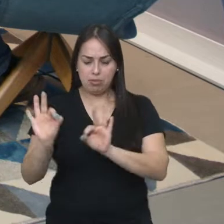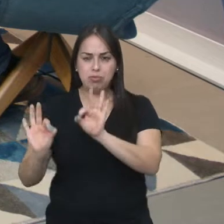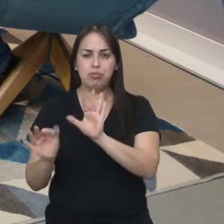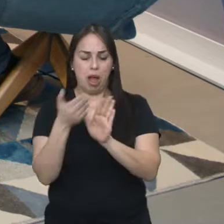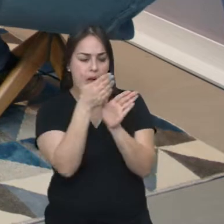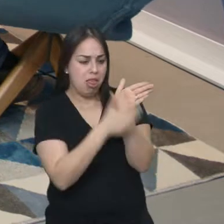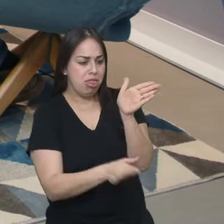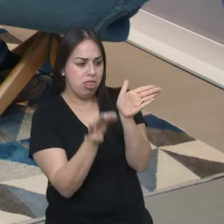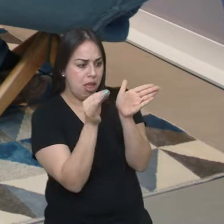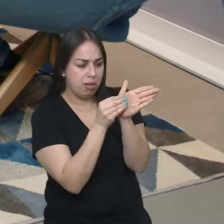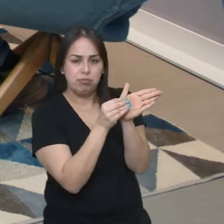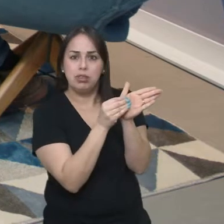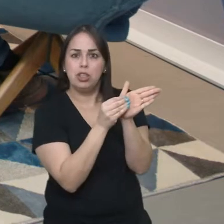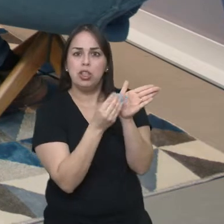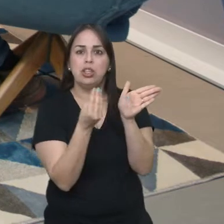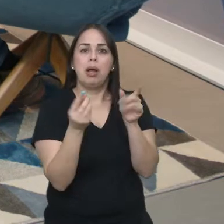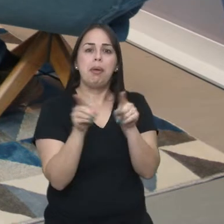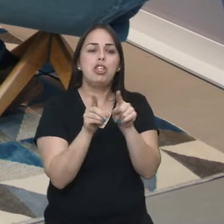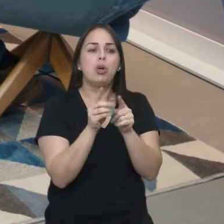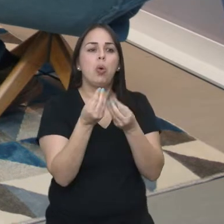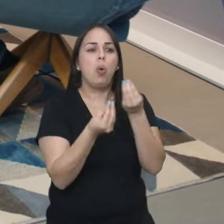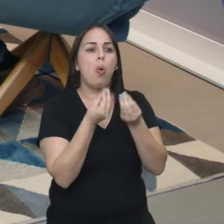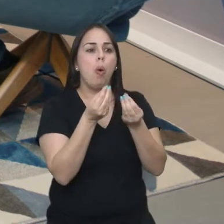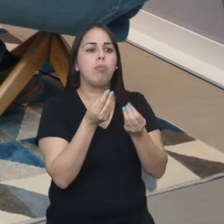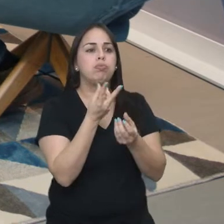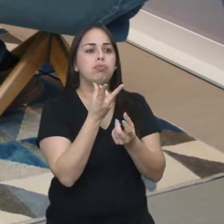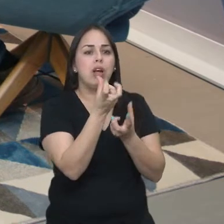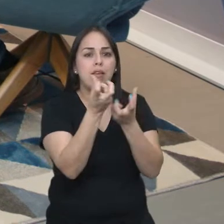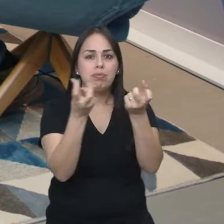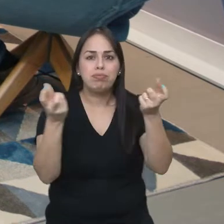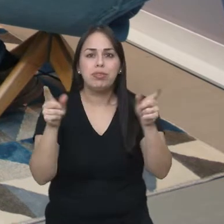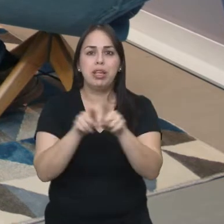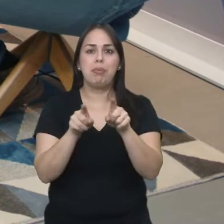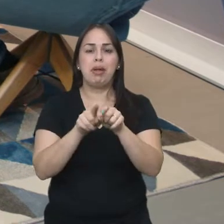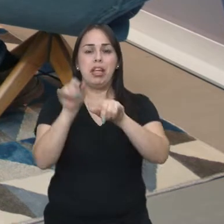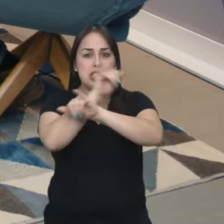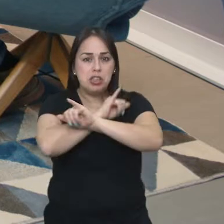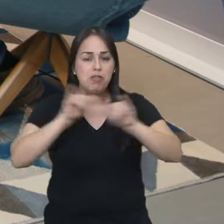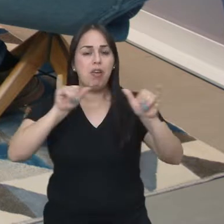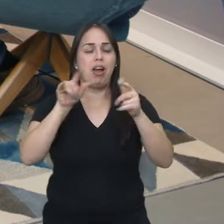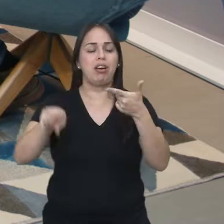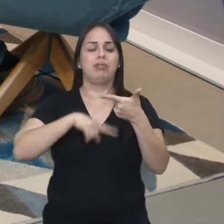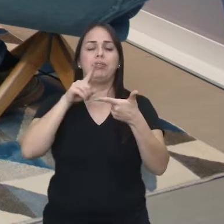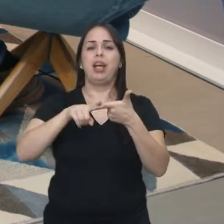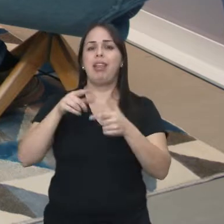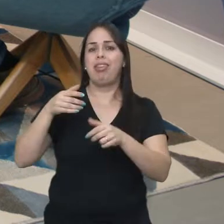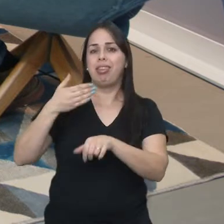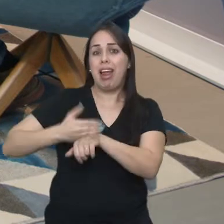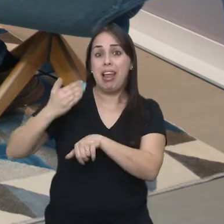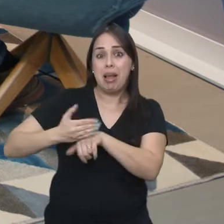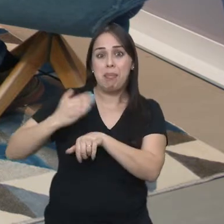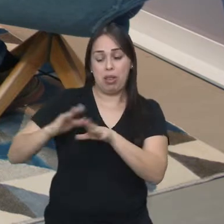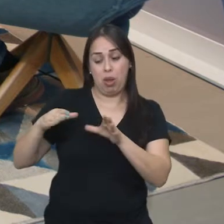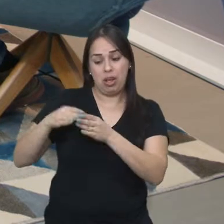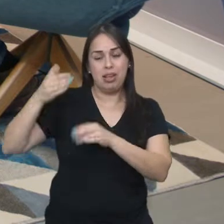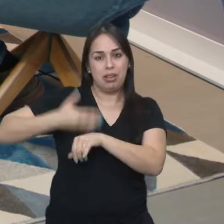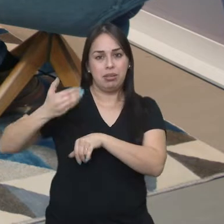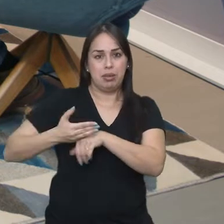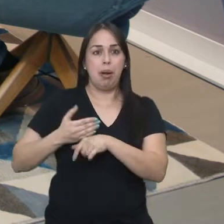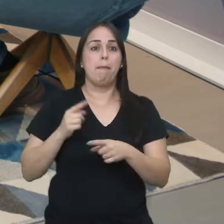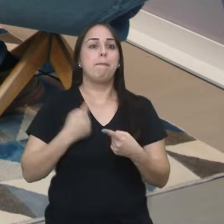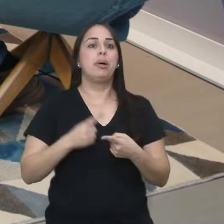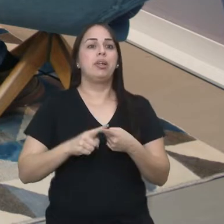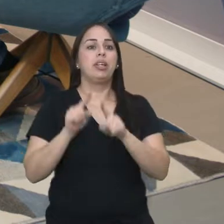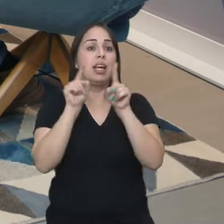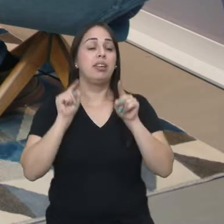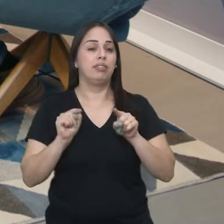de avanço de cobertura vacinal com uma infraestrutura de divulgação de mídia, de treinamento. Por quê? Porque assim, você só não